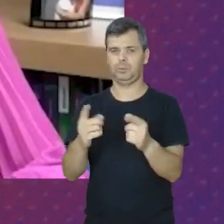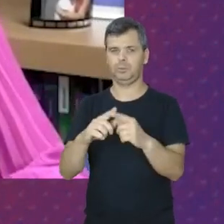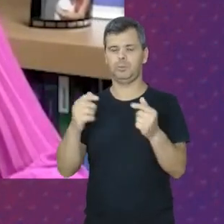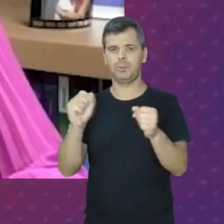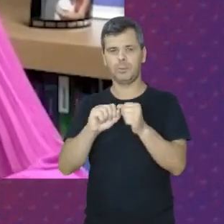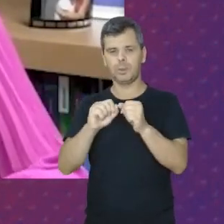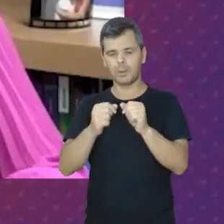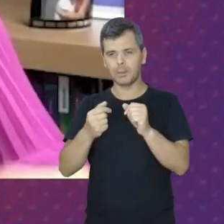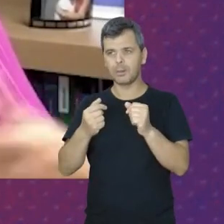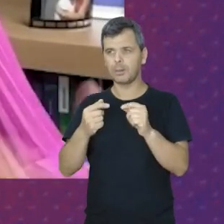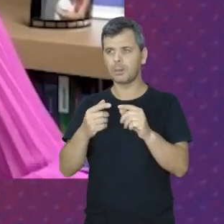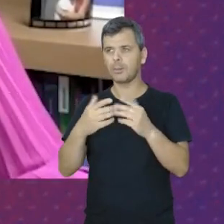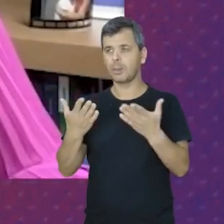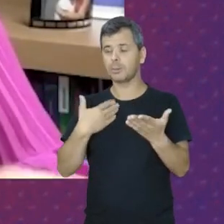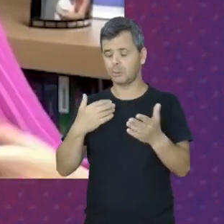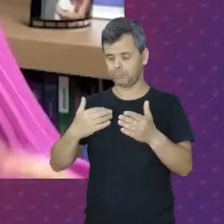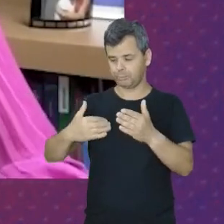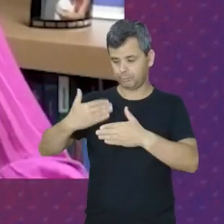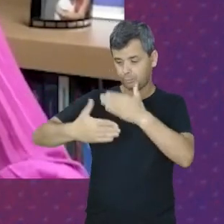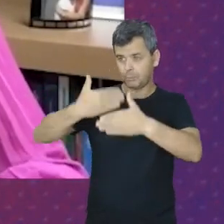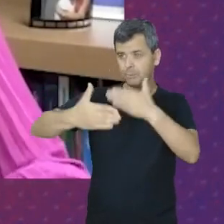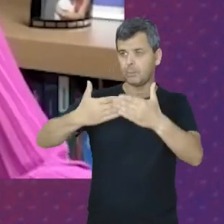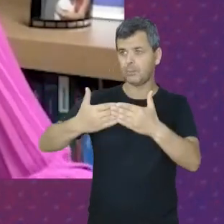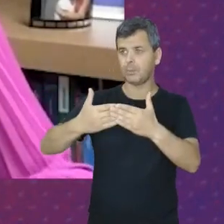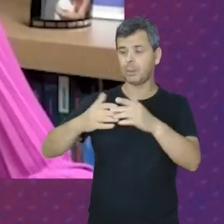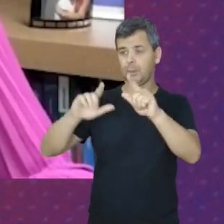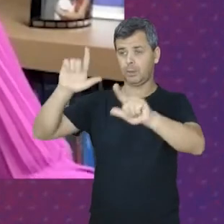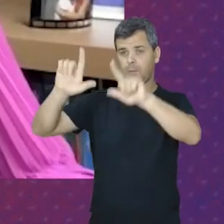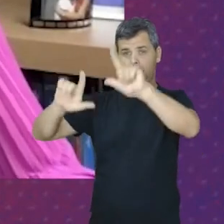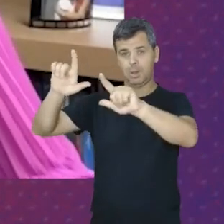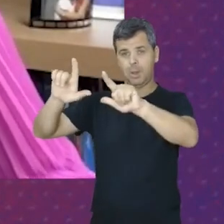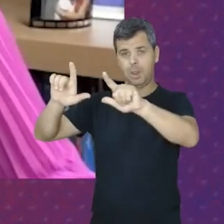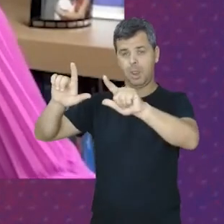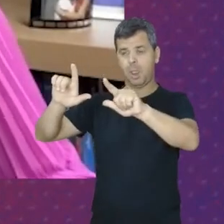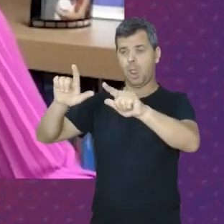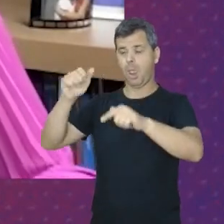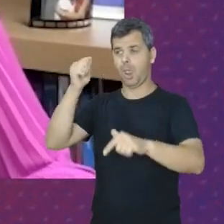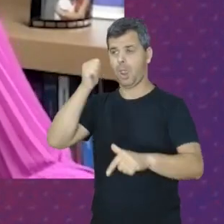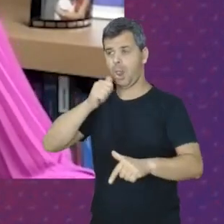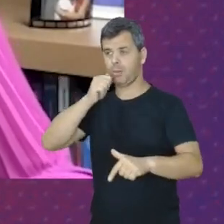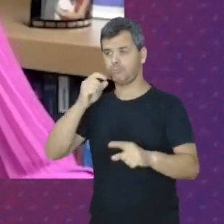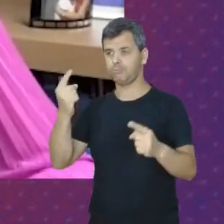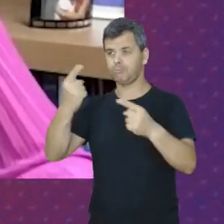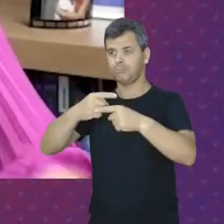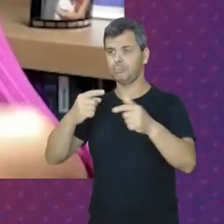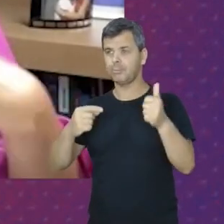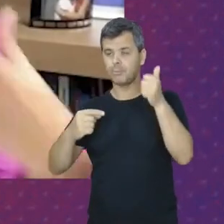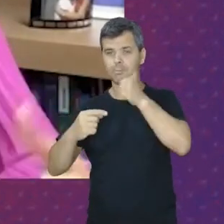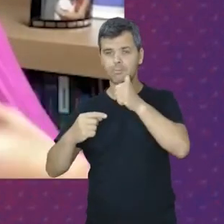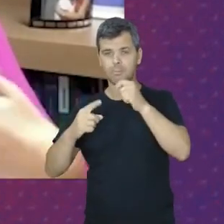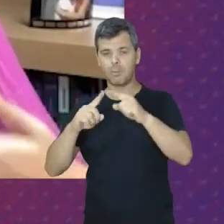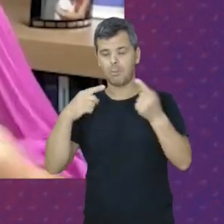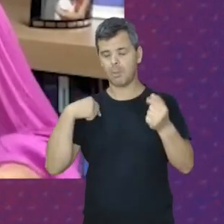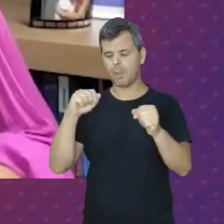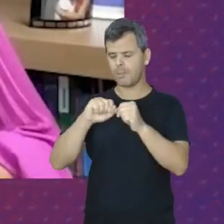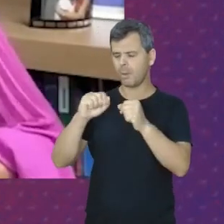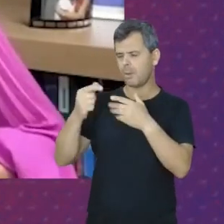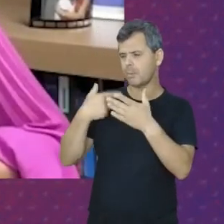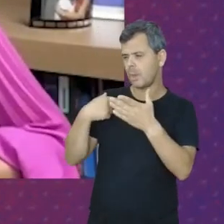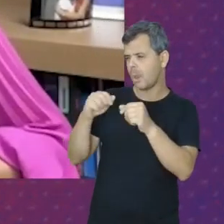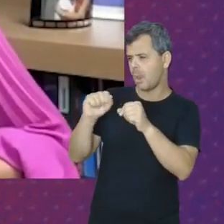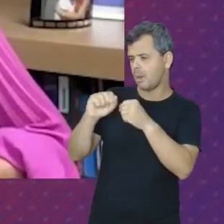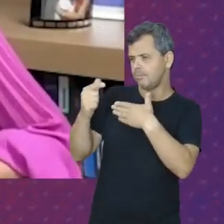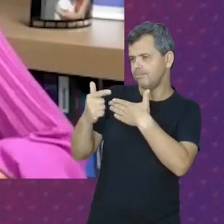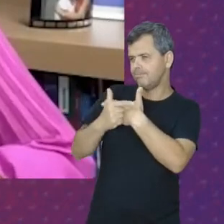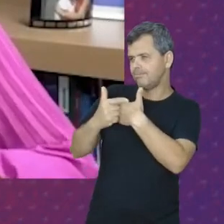estar aqui mais uma vez nesse processo da TV Elas por Elas é um prazer, que a TV Elas por Elas tem sido esse patrimônio